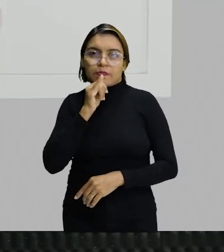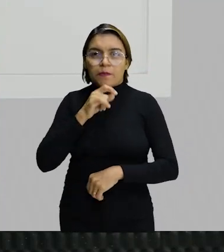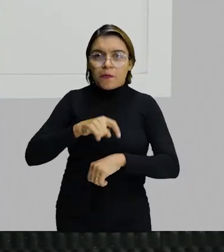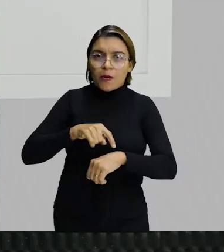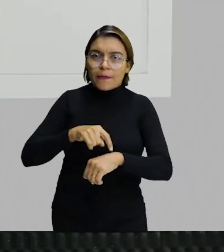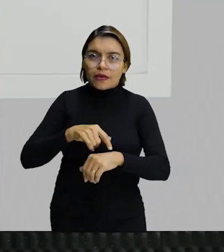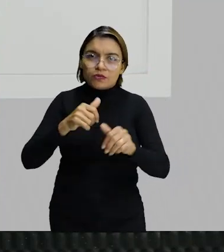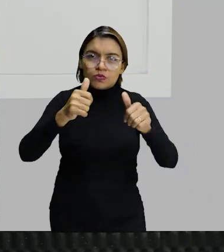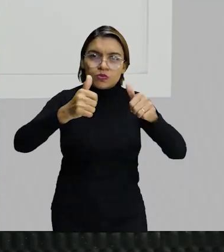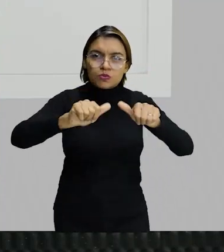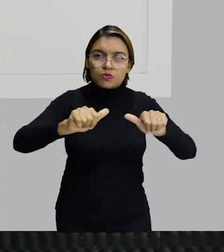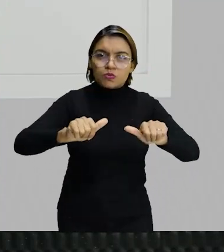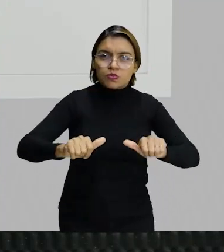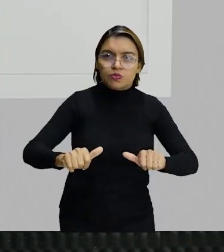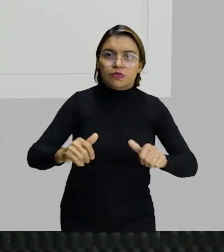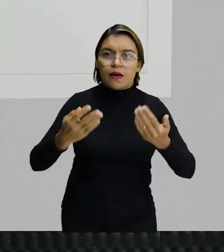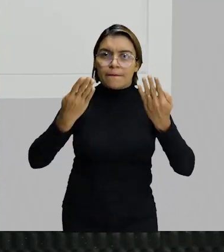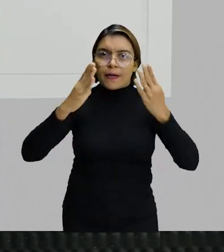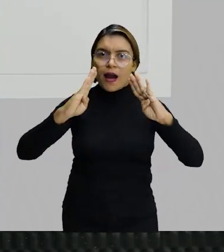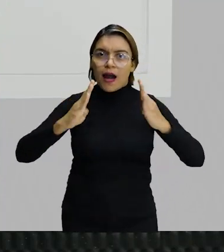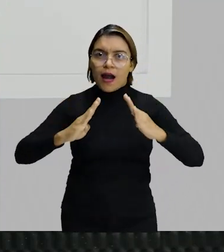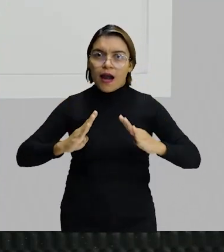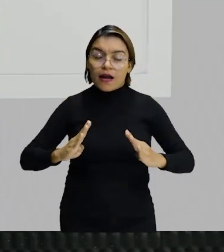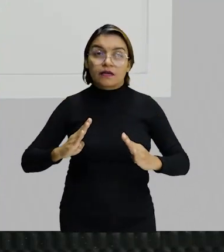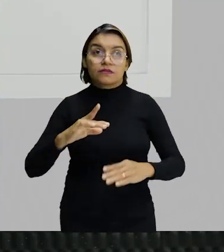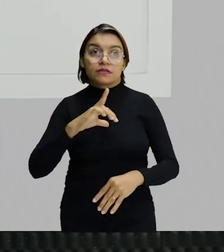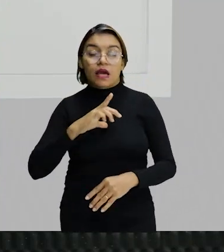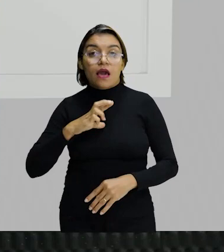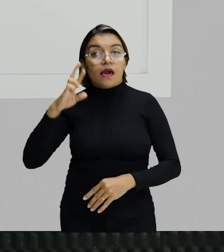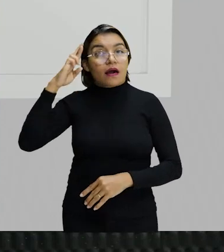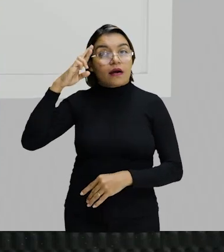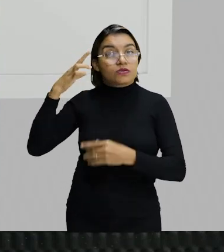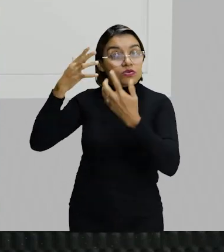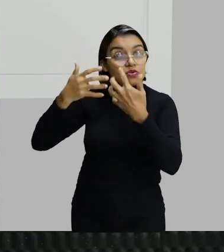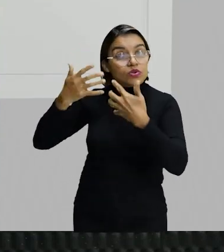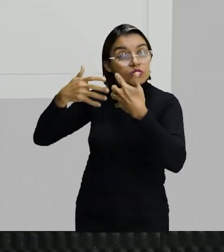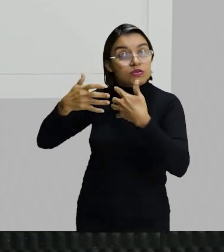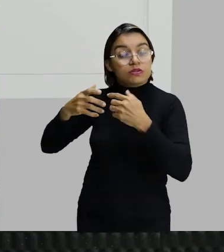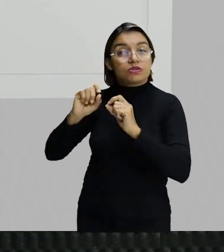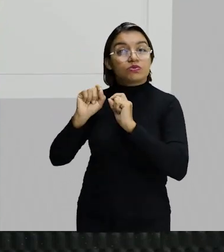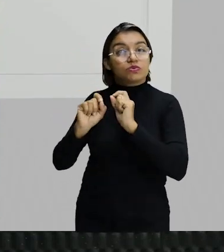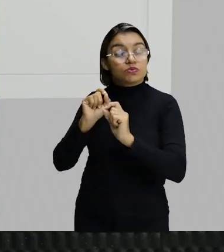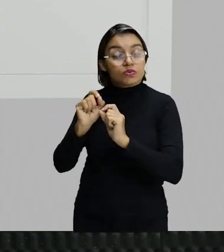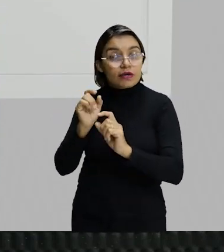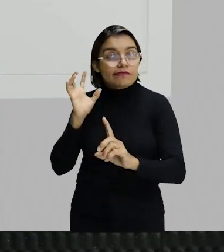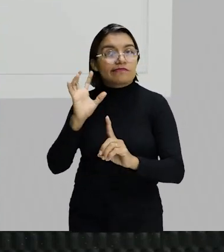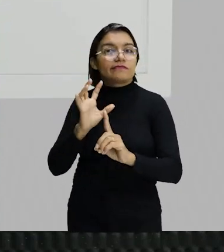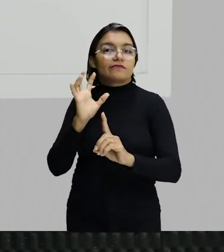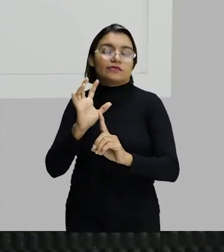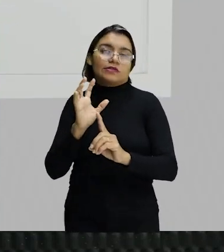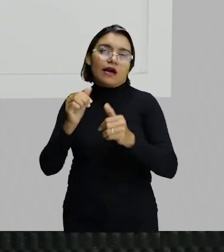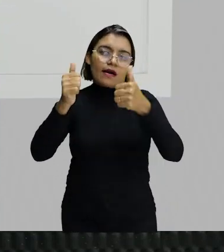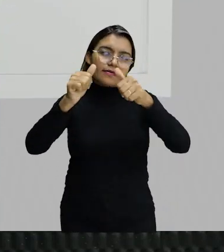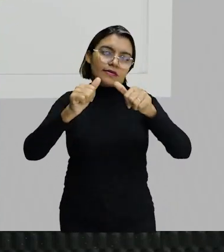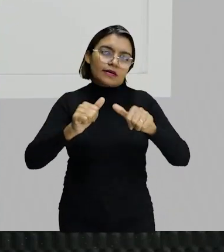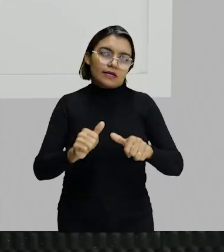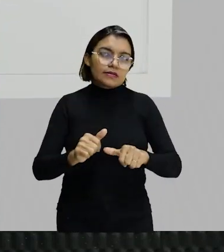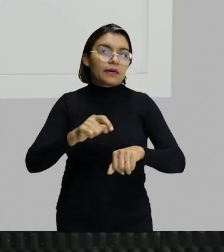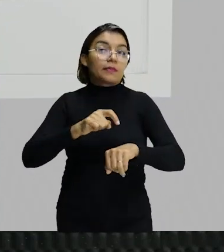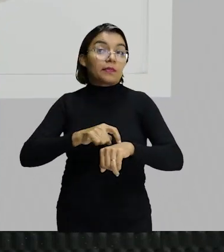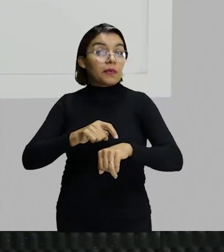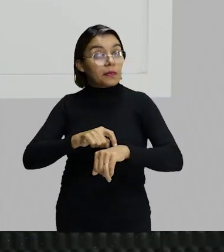bem associar e construir raciocínios muito mais eficientes para análise de casos.